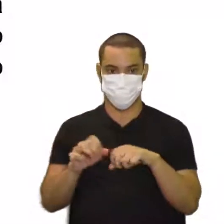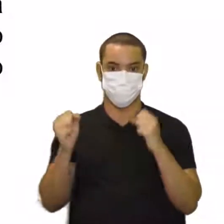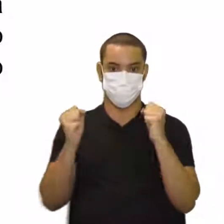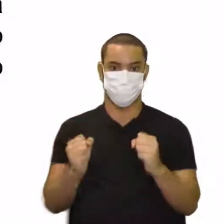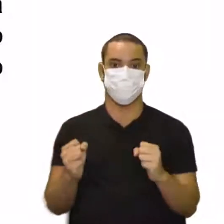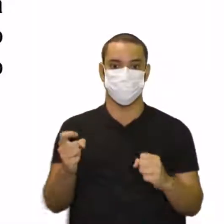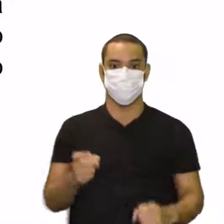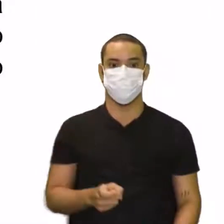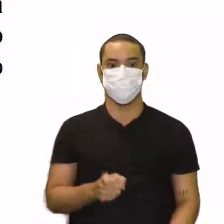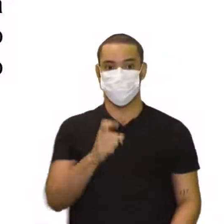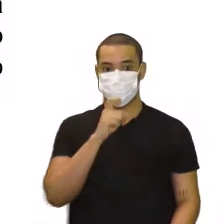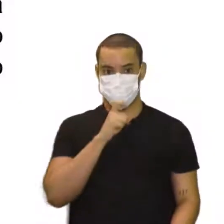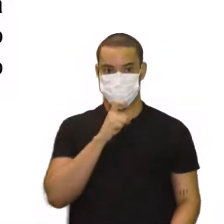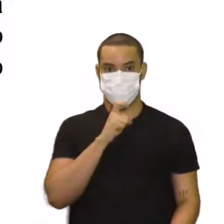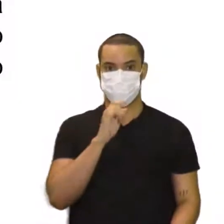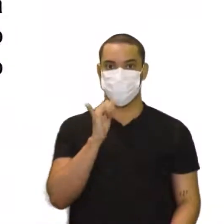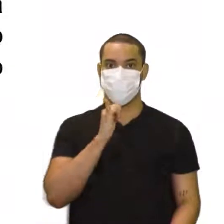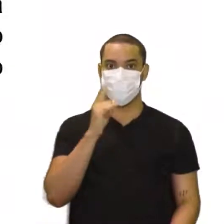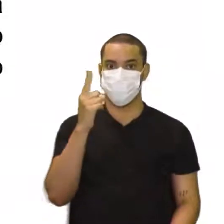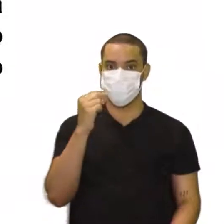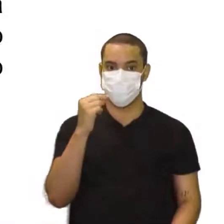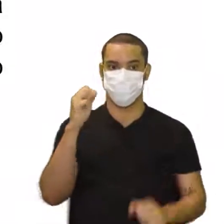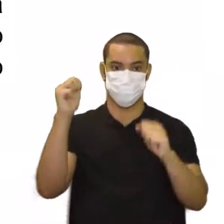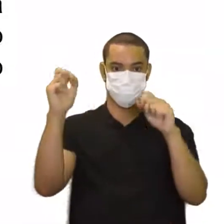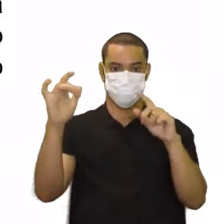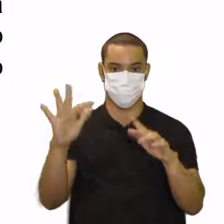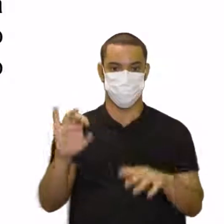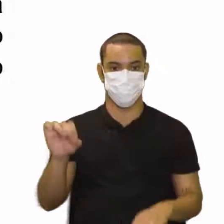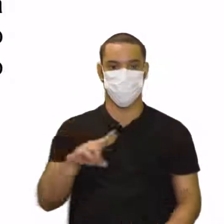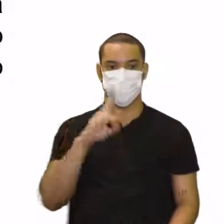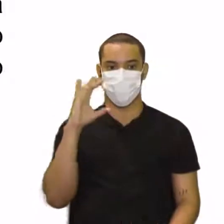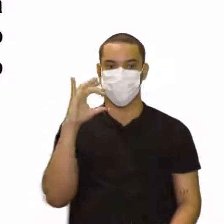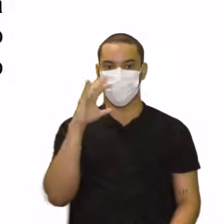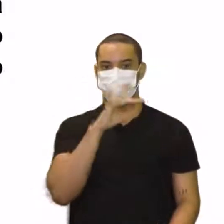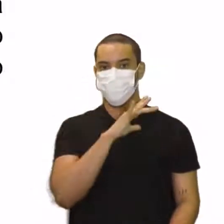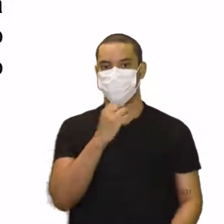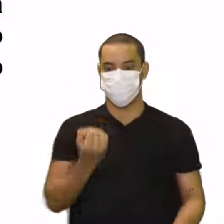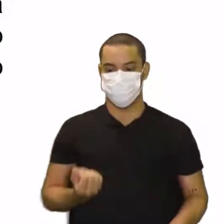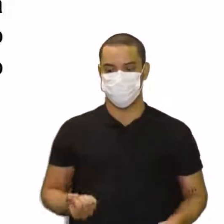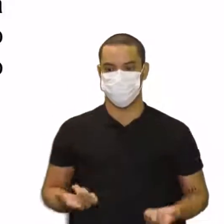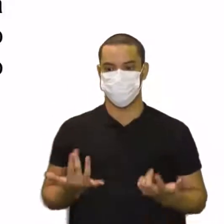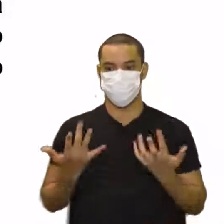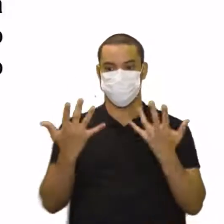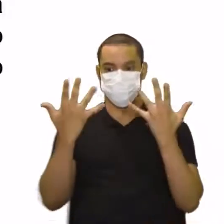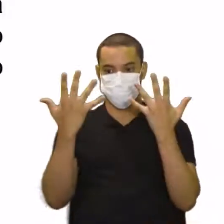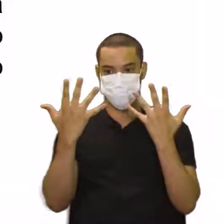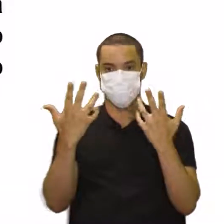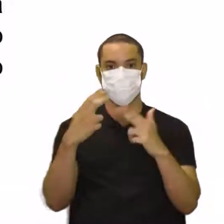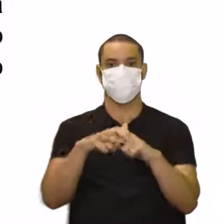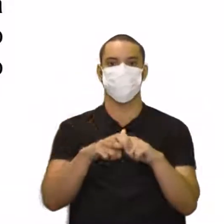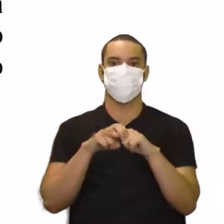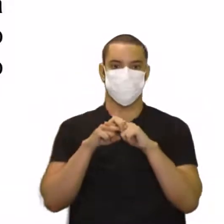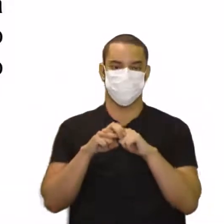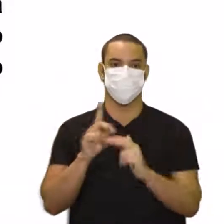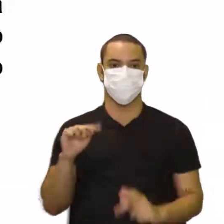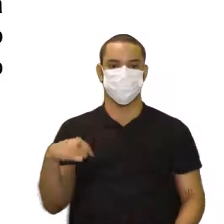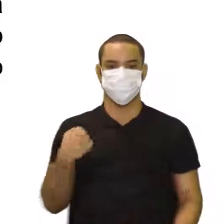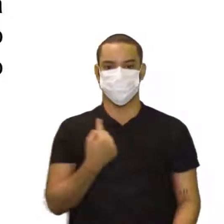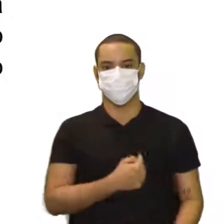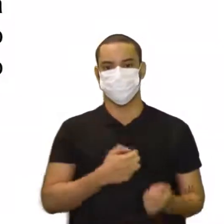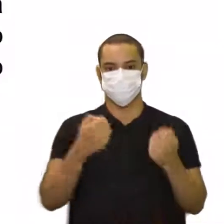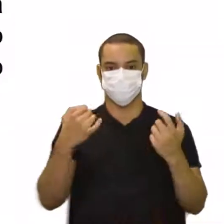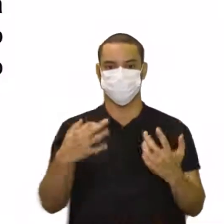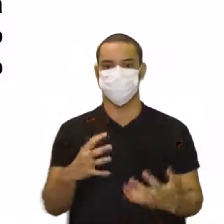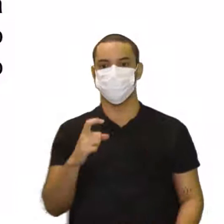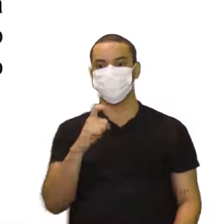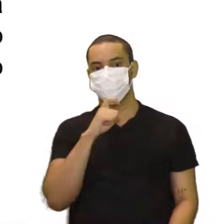frias, no caso de queda d'água, ou quentes, no caso de vapor d'água, né? Então, aqui, quando a gente fala frias, né,